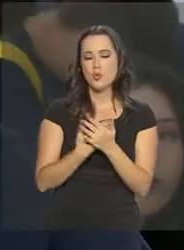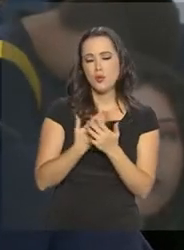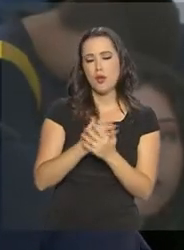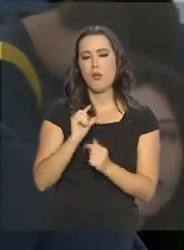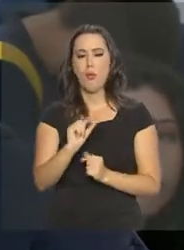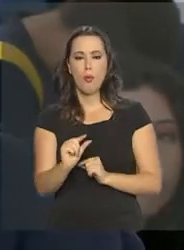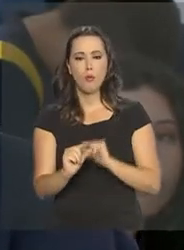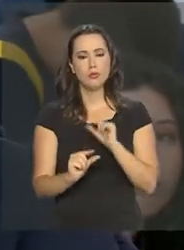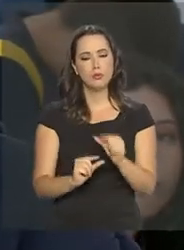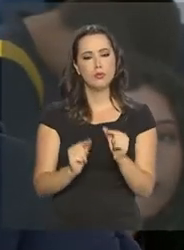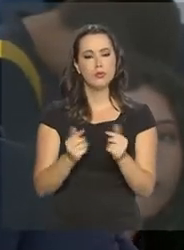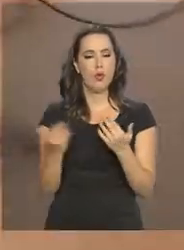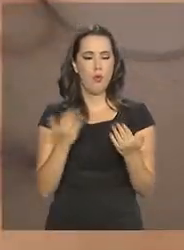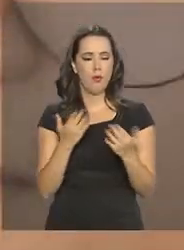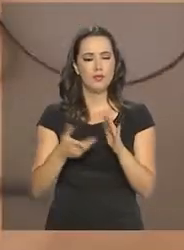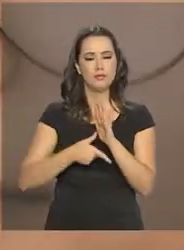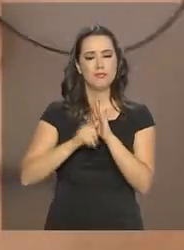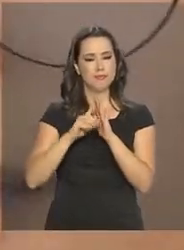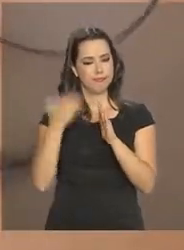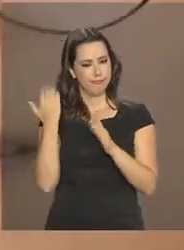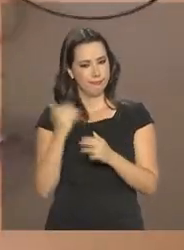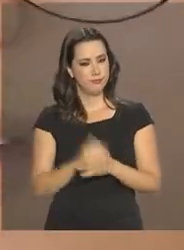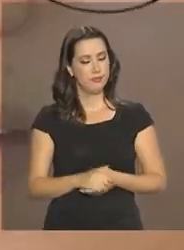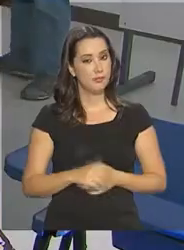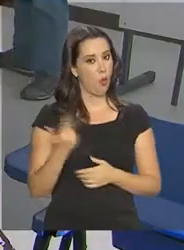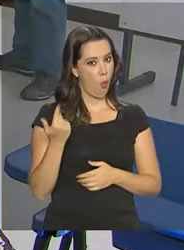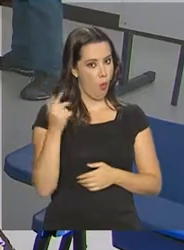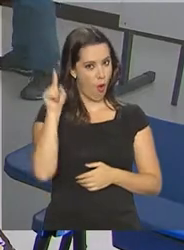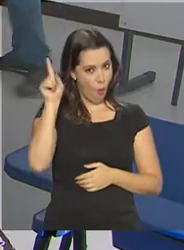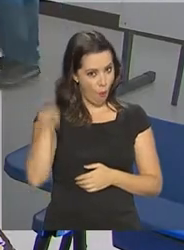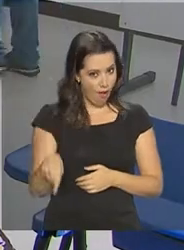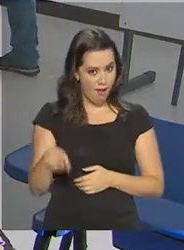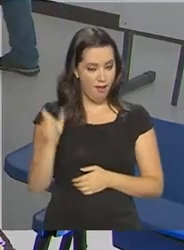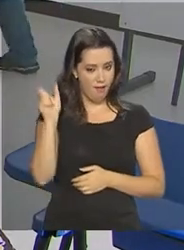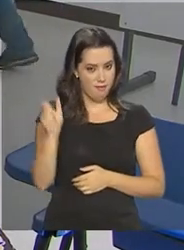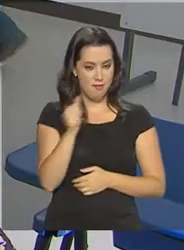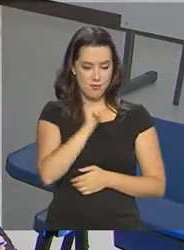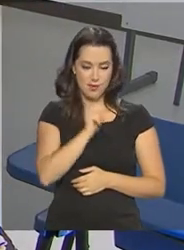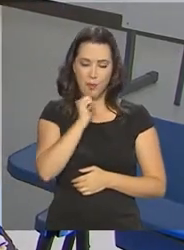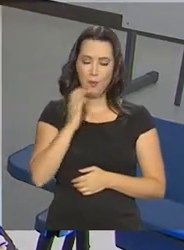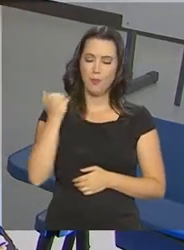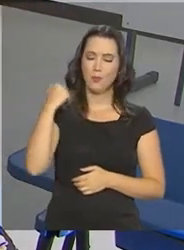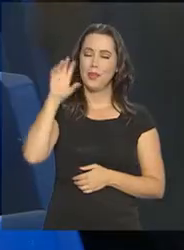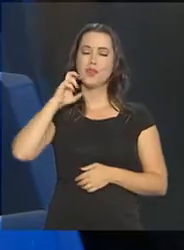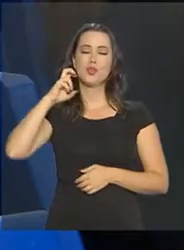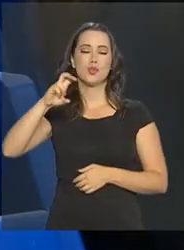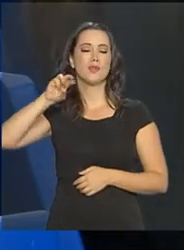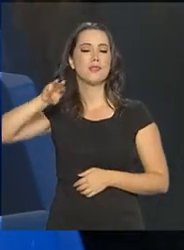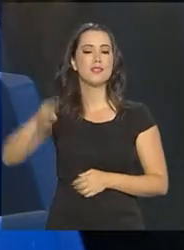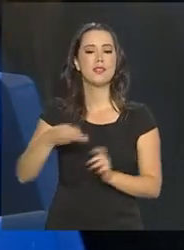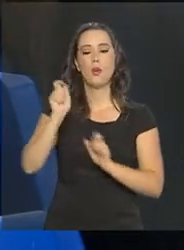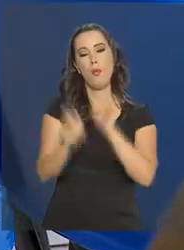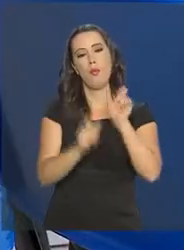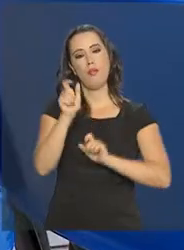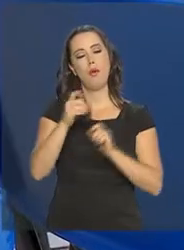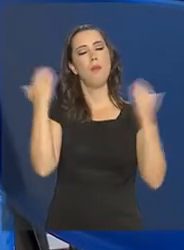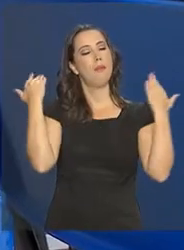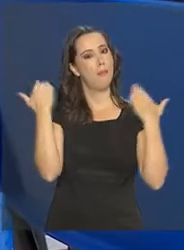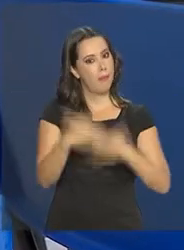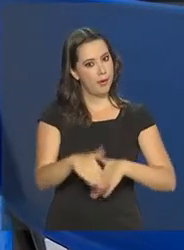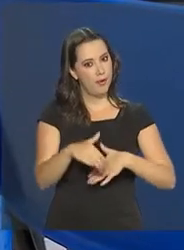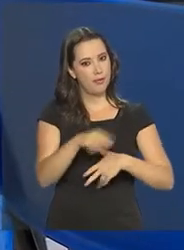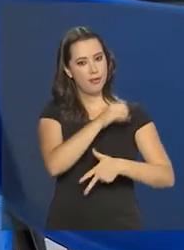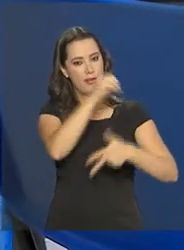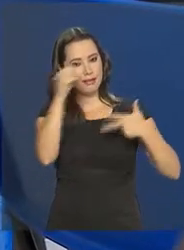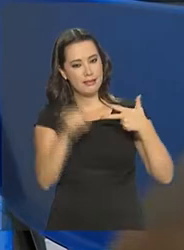anos ou três meses assim como isabela mais de cinco milhões e meio de pessoas vão fazer o enem que começa no